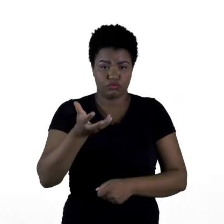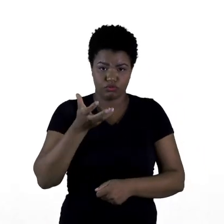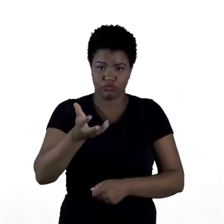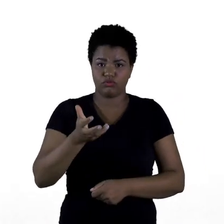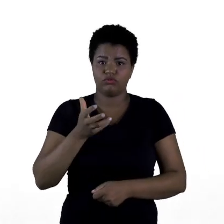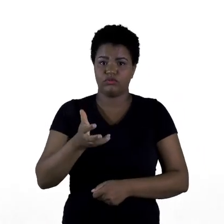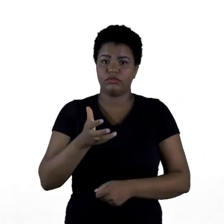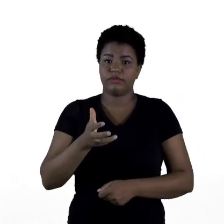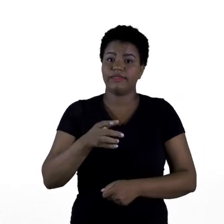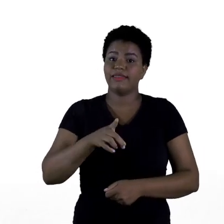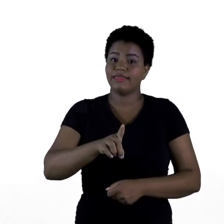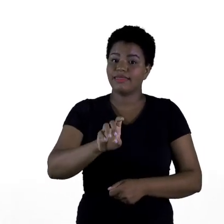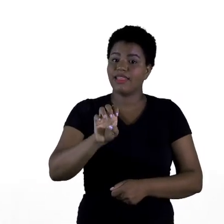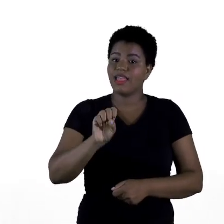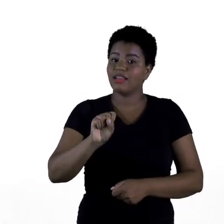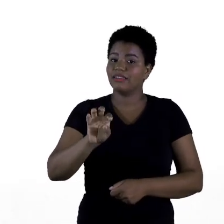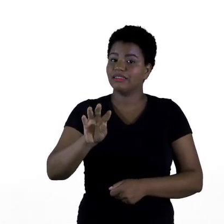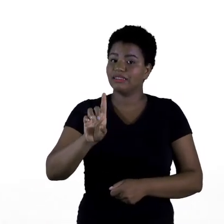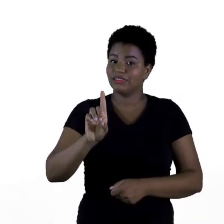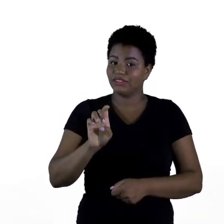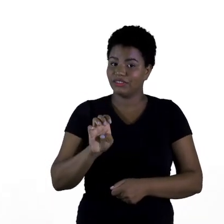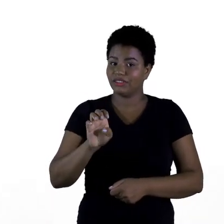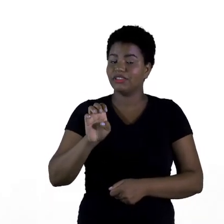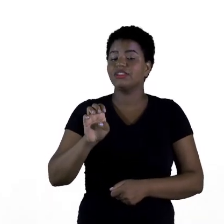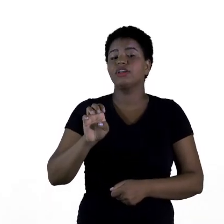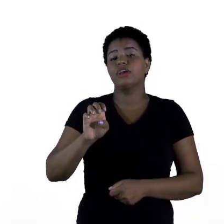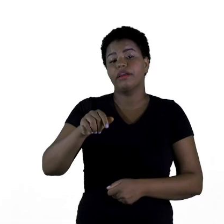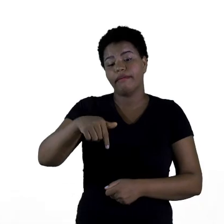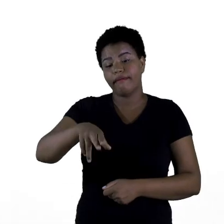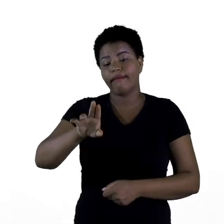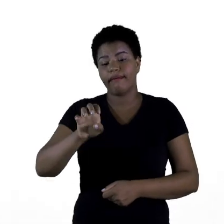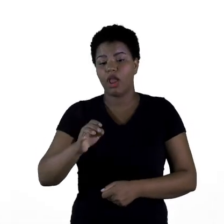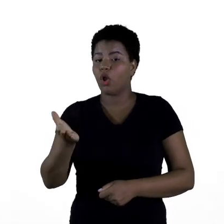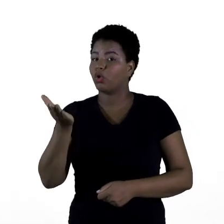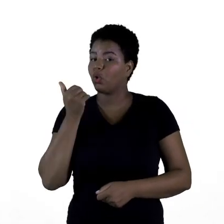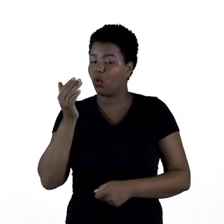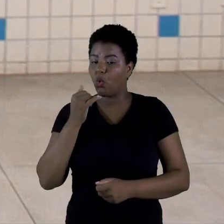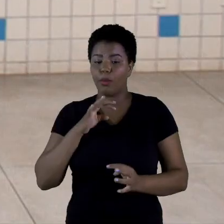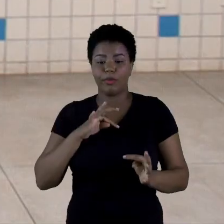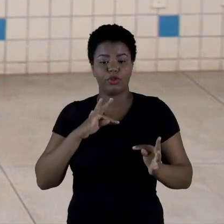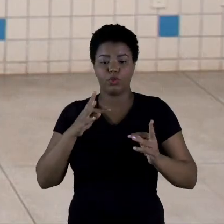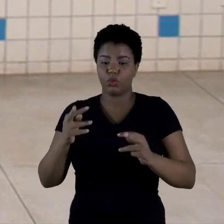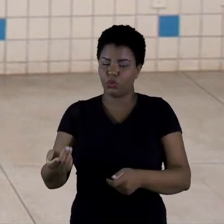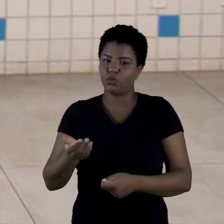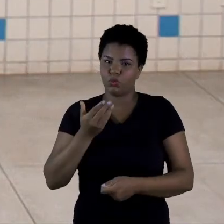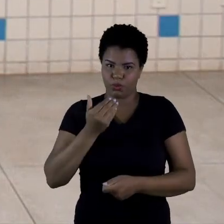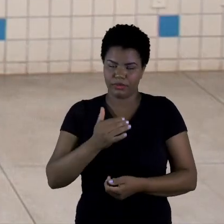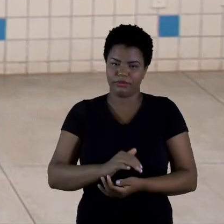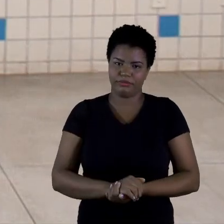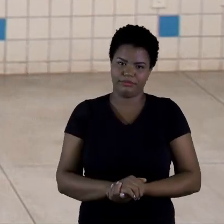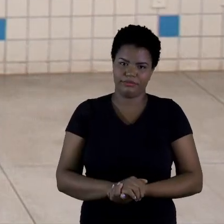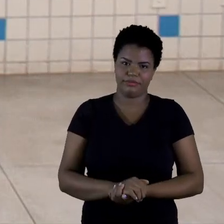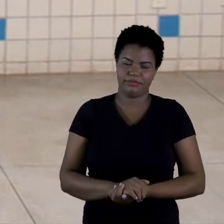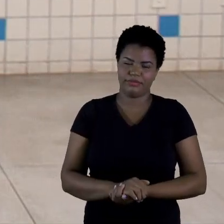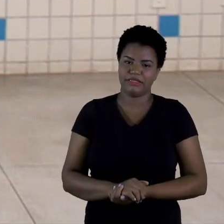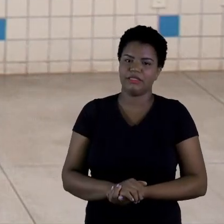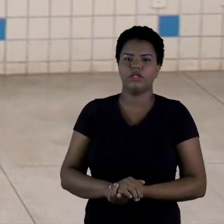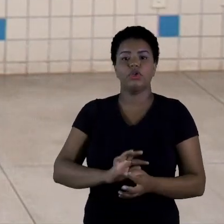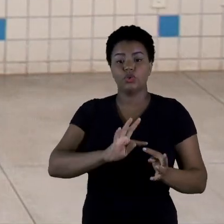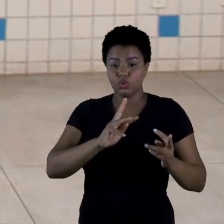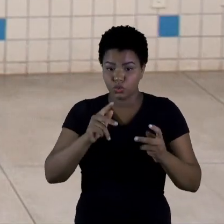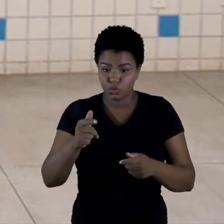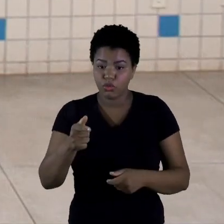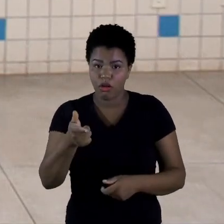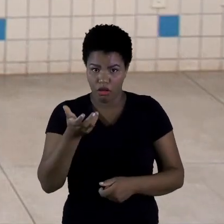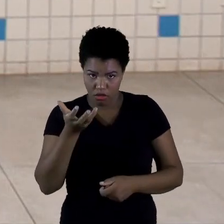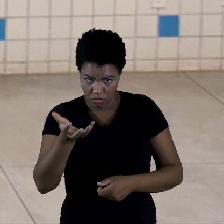desde que coma todo o jantar. Então, tudo que ele quiser vai acontecer, mas a hipótese é, se caso